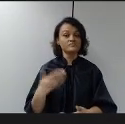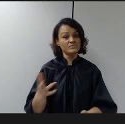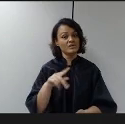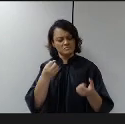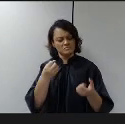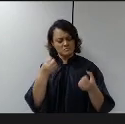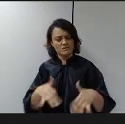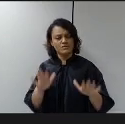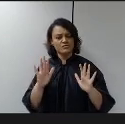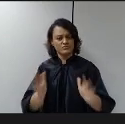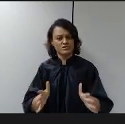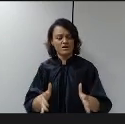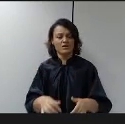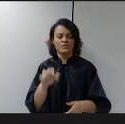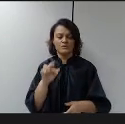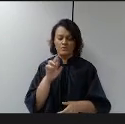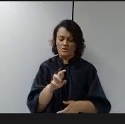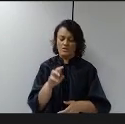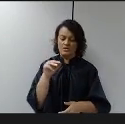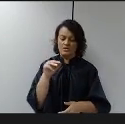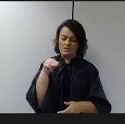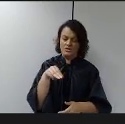no RMS